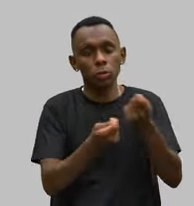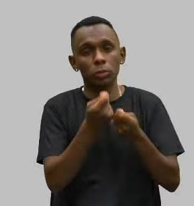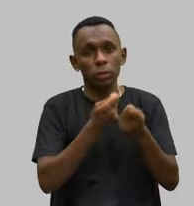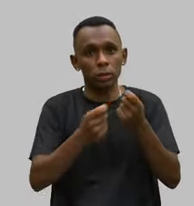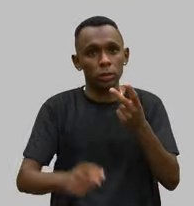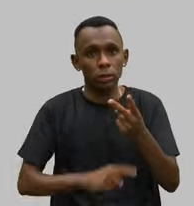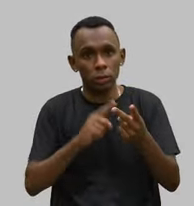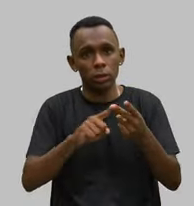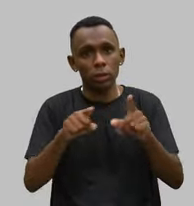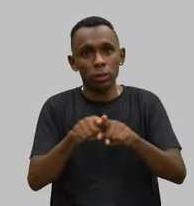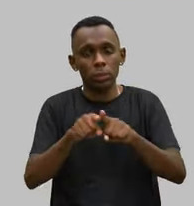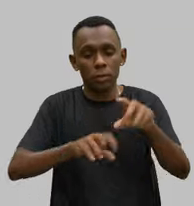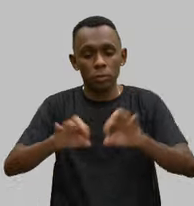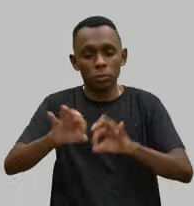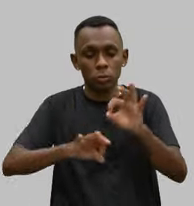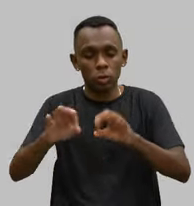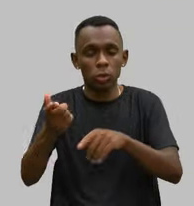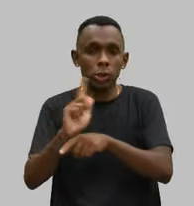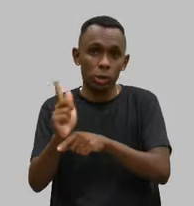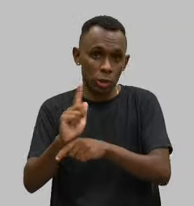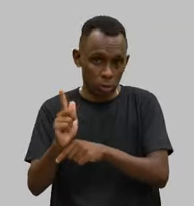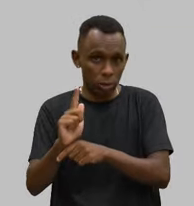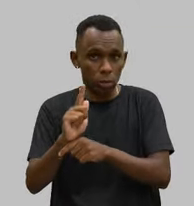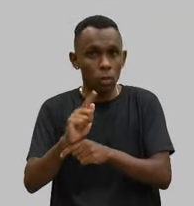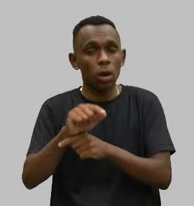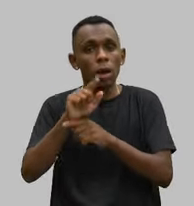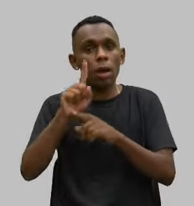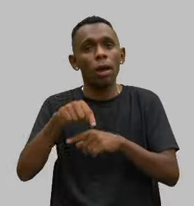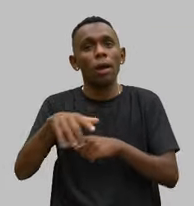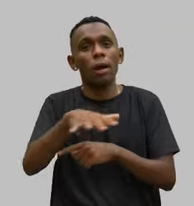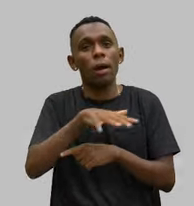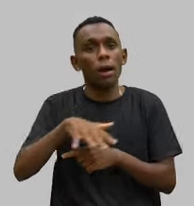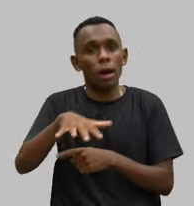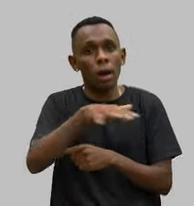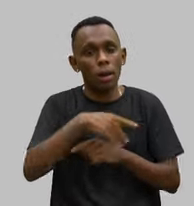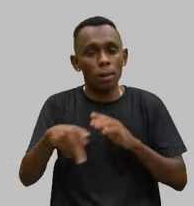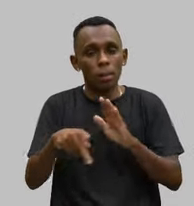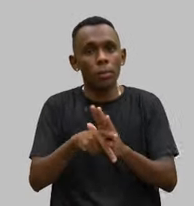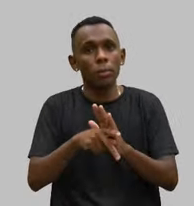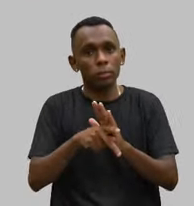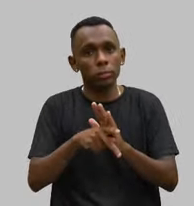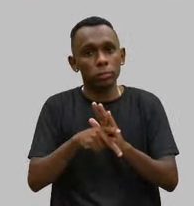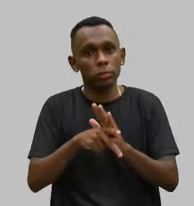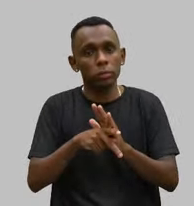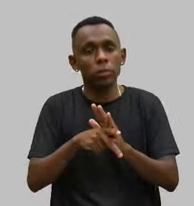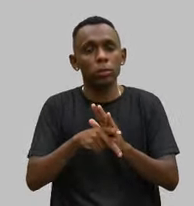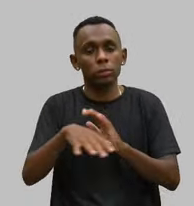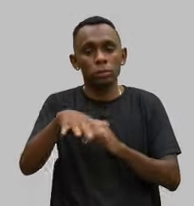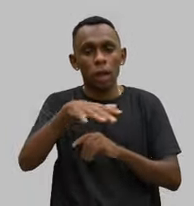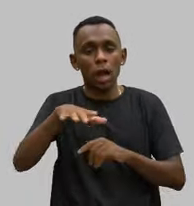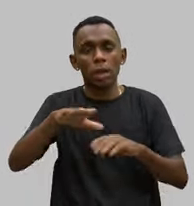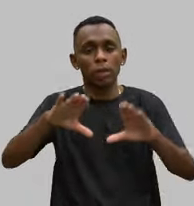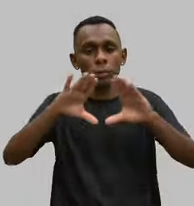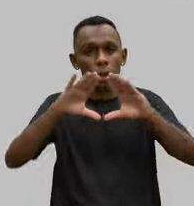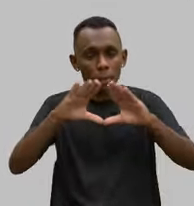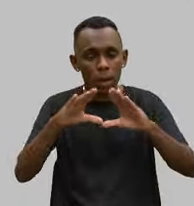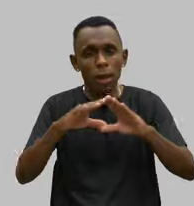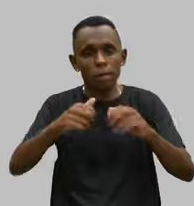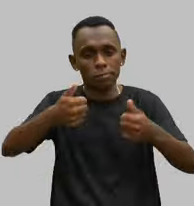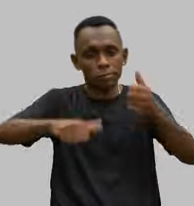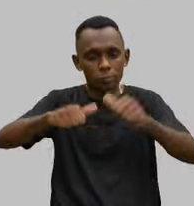e de planejamento e gestão no âmbito da Assembleia fiscaliza prestação de